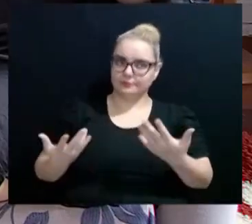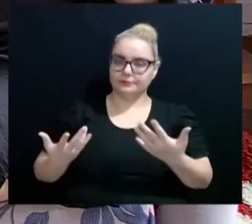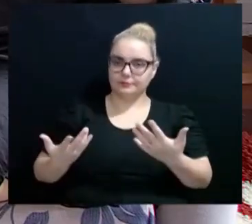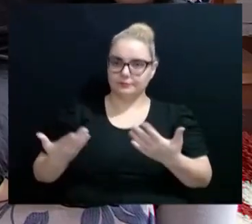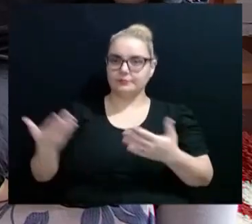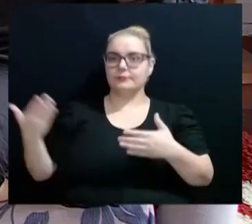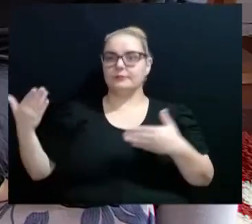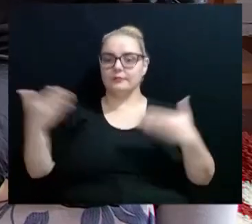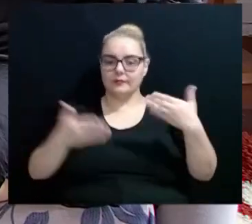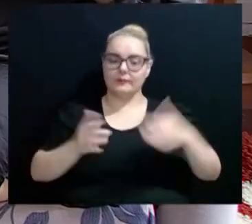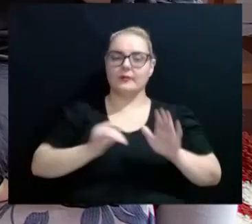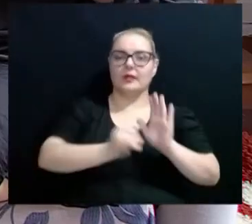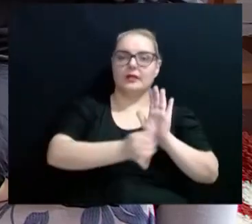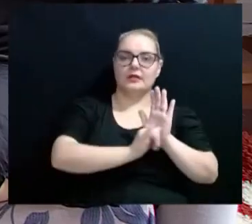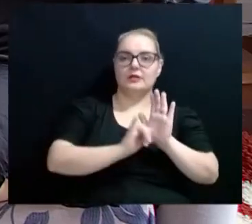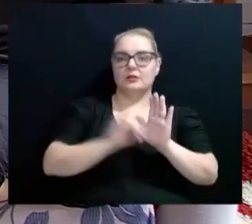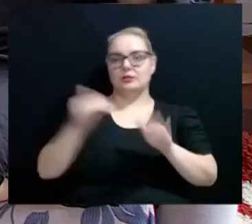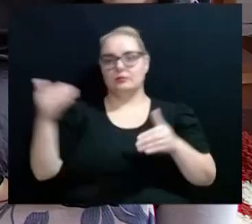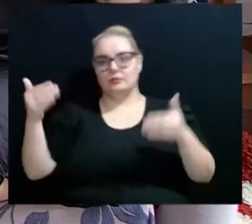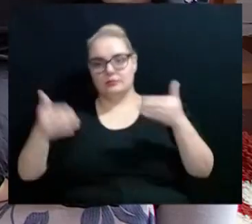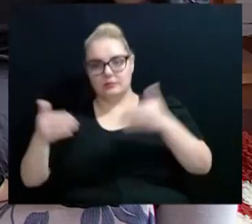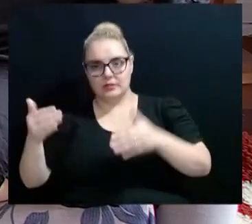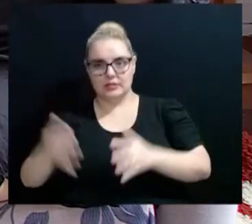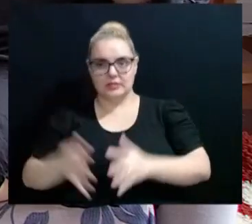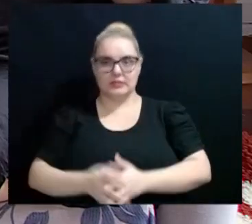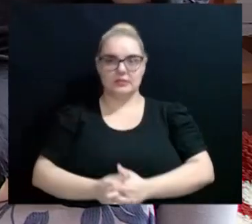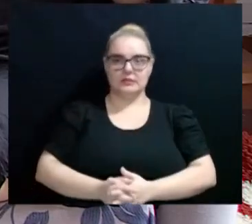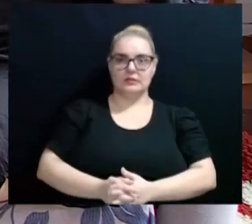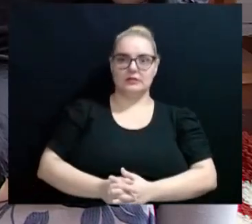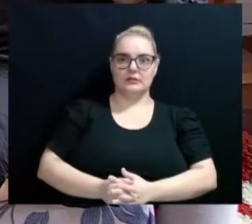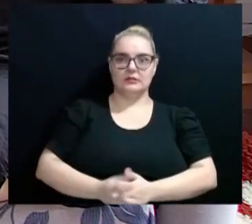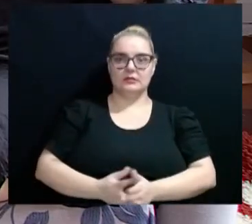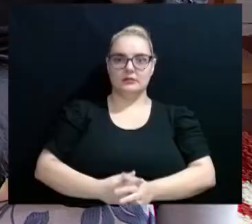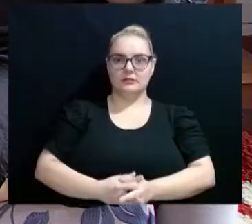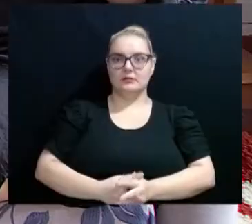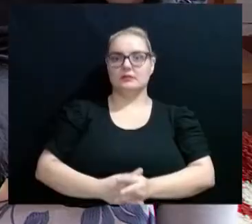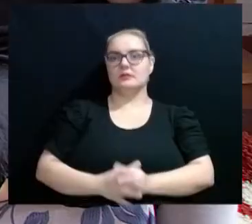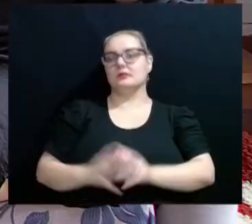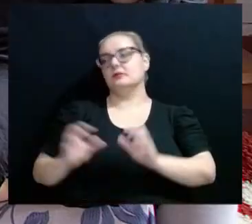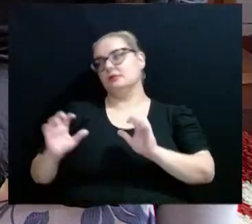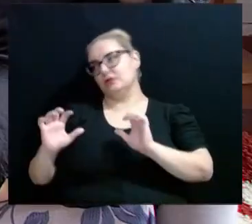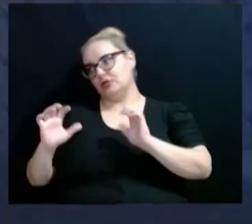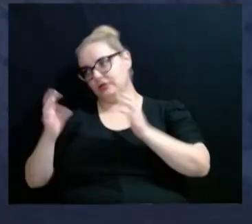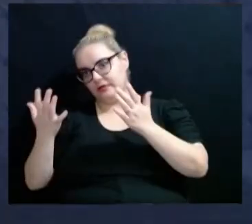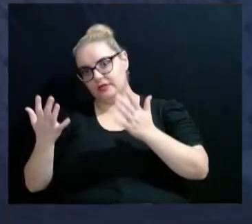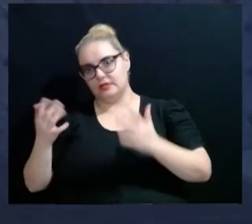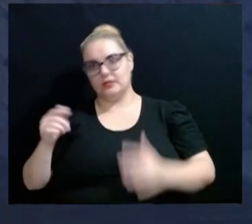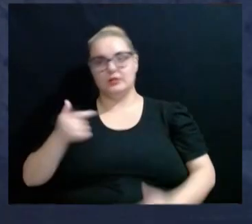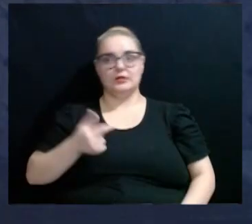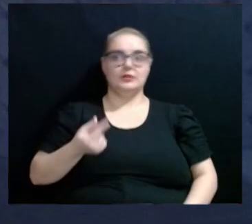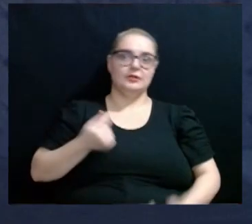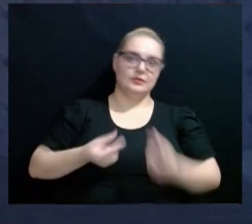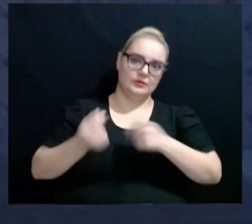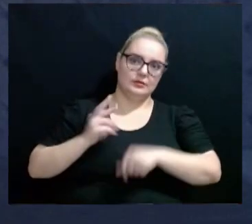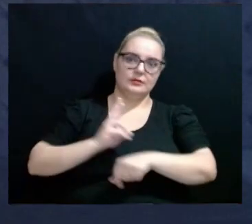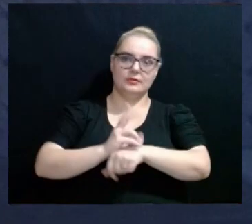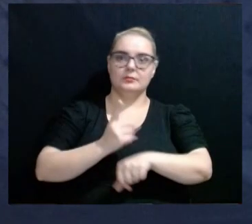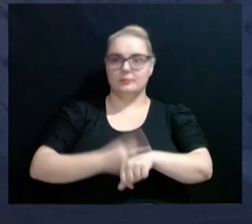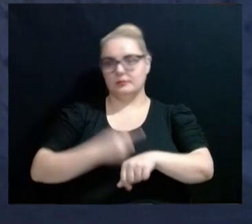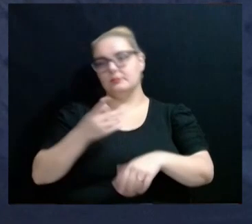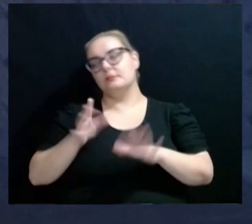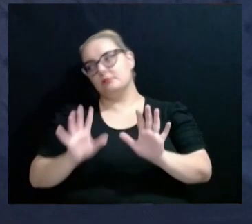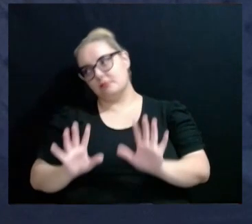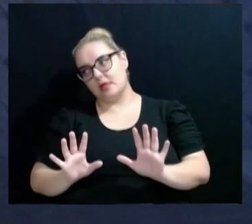tempo, fui participando de editais, participando de eventos que não têm um